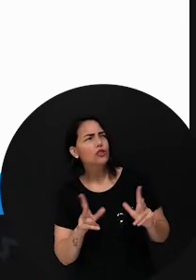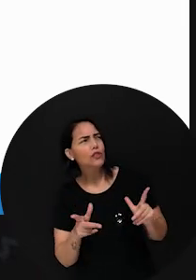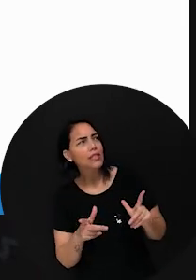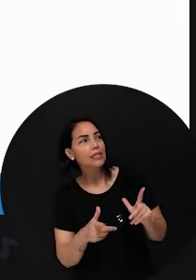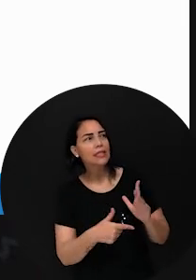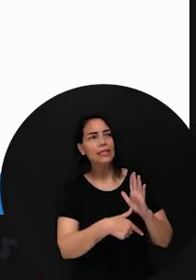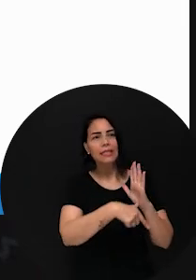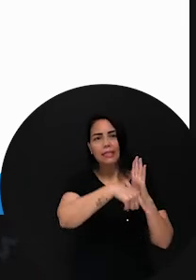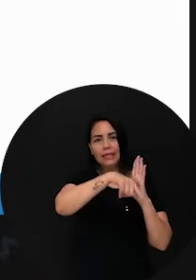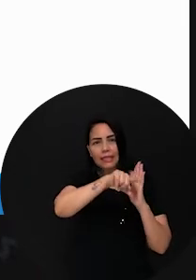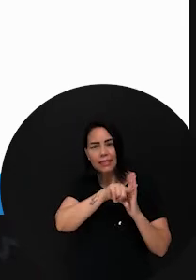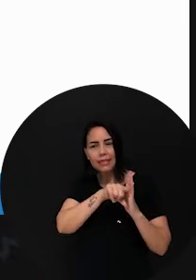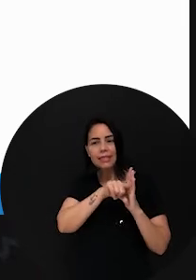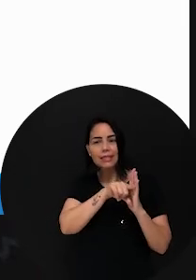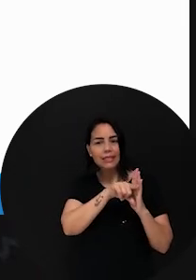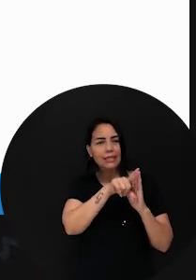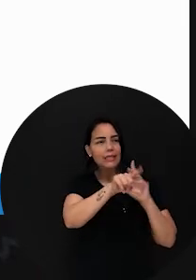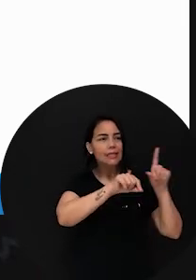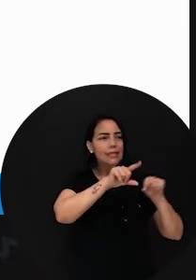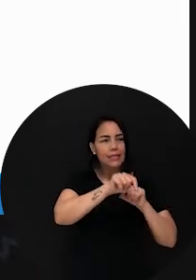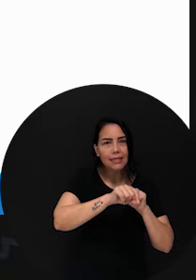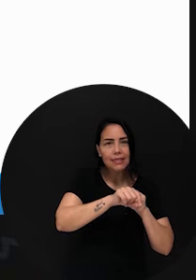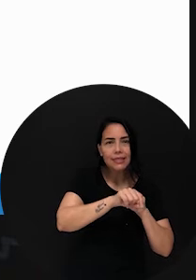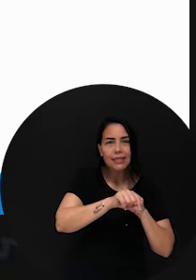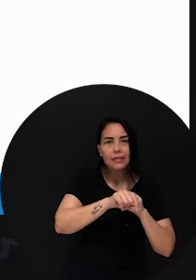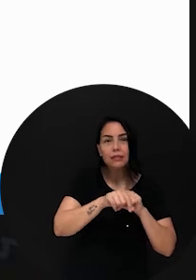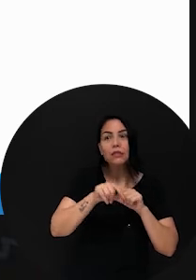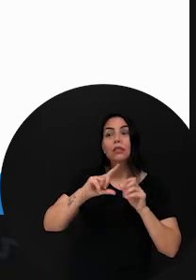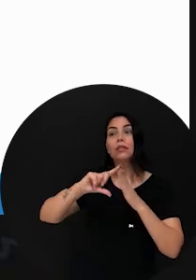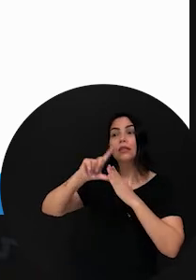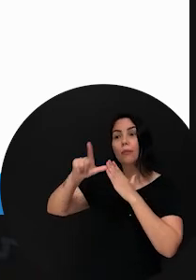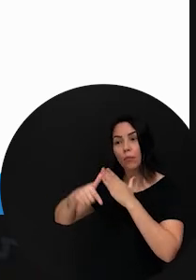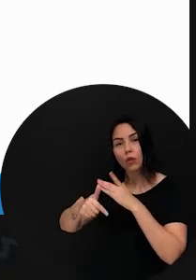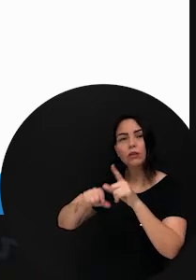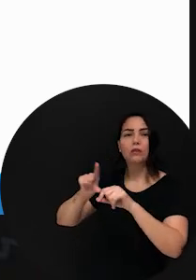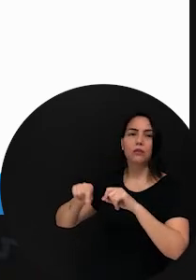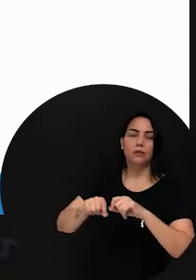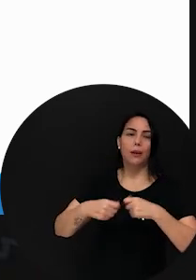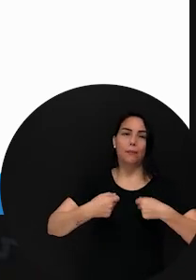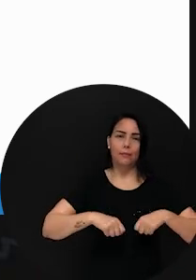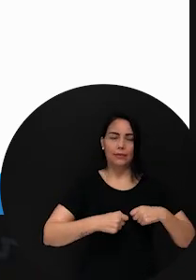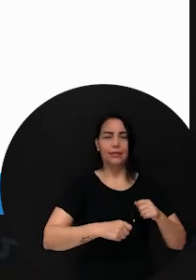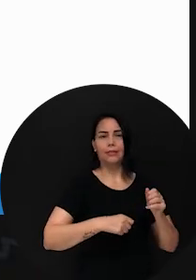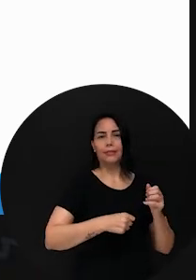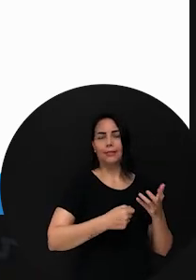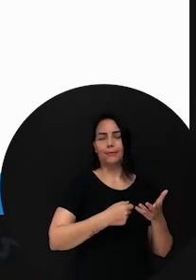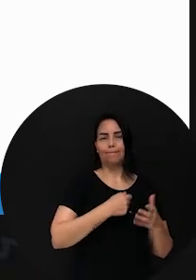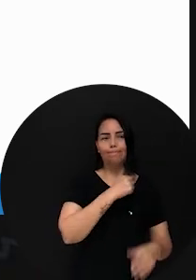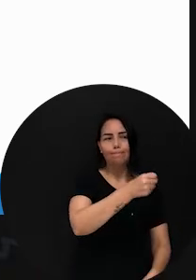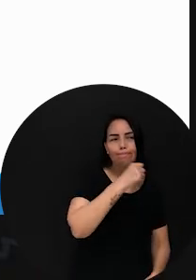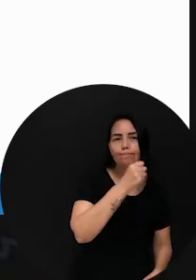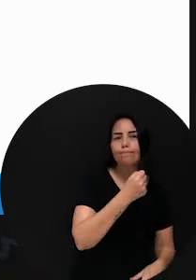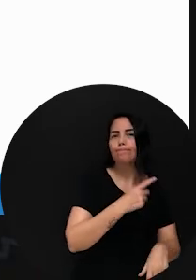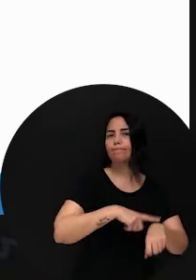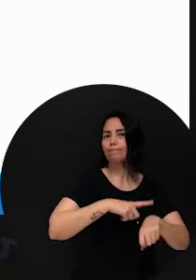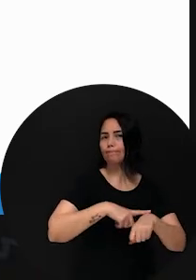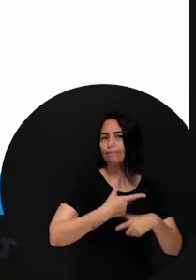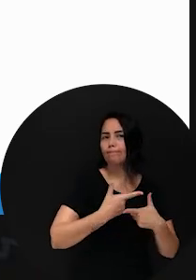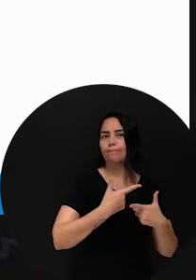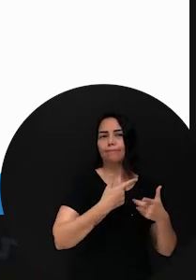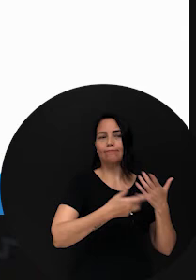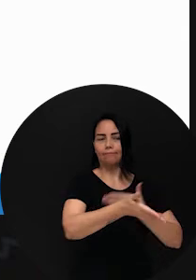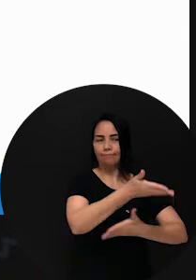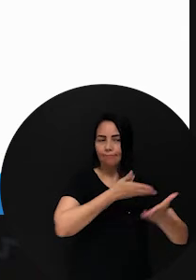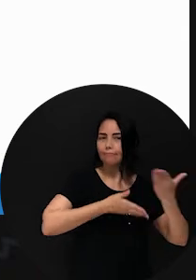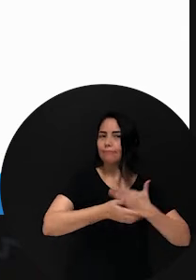os selecionados? Como eu disse anteriormente, tenho que passar por essa entrevista para ver se o meu horário vai ser compatível com o do